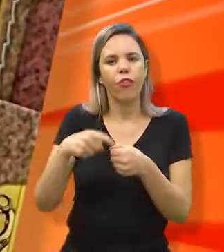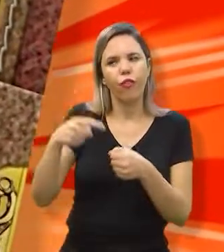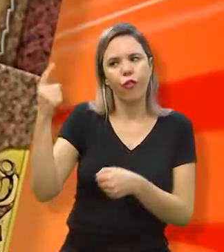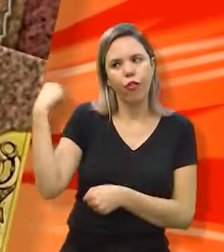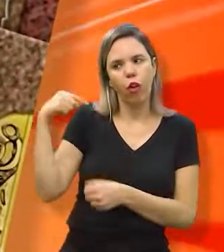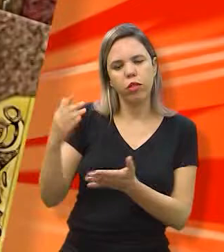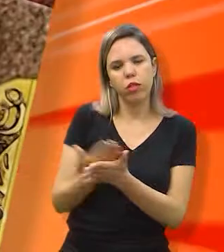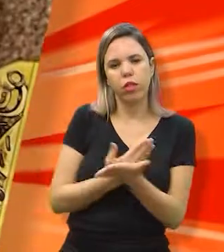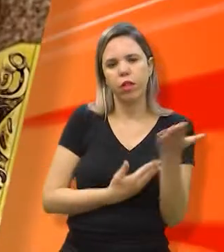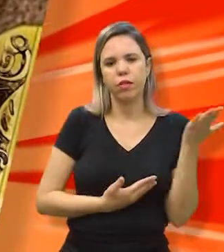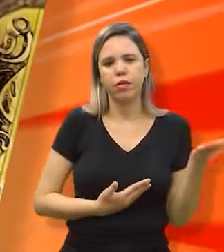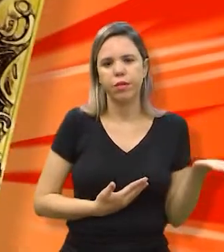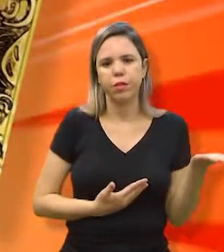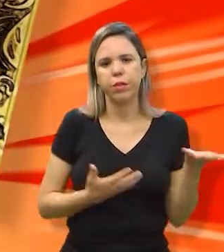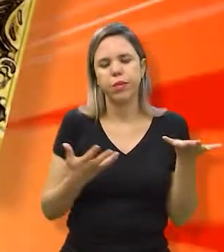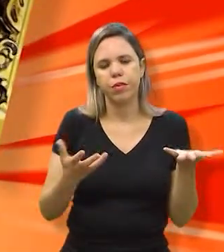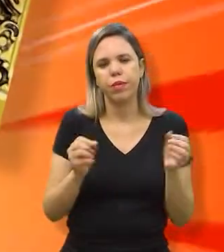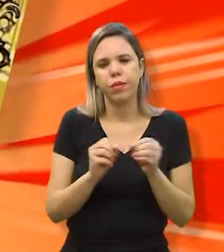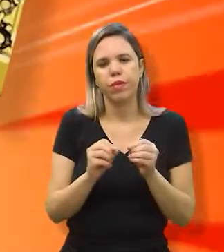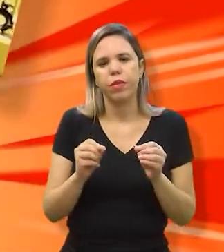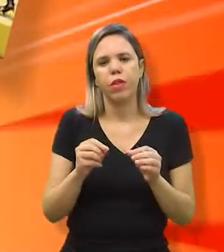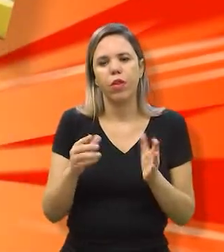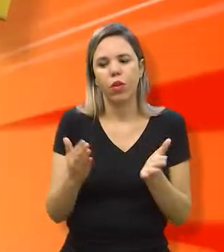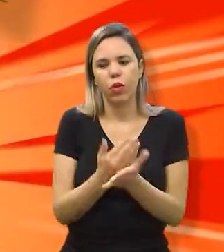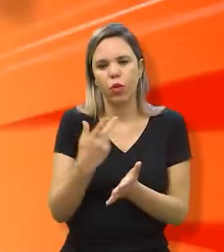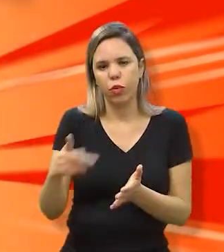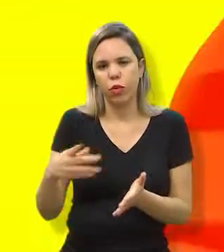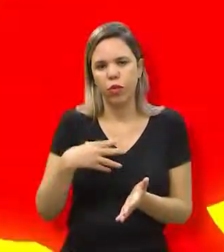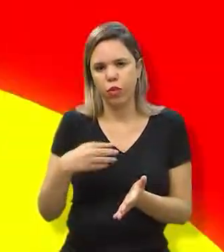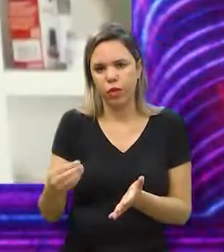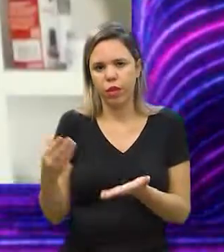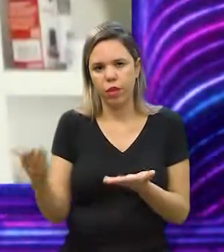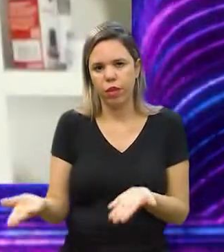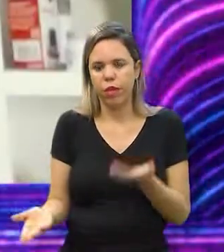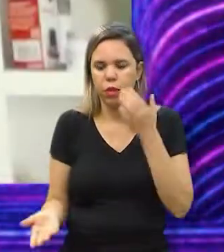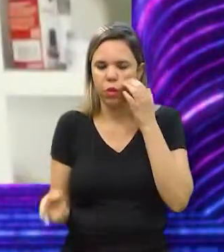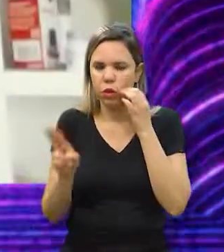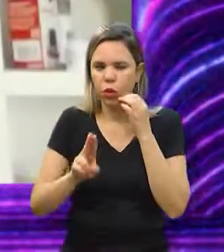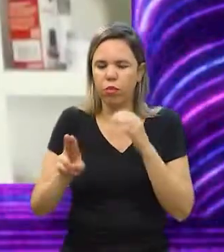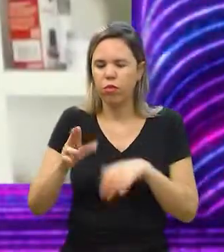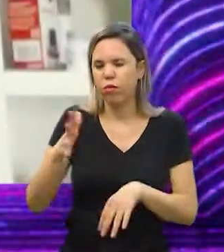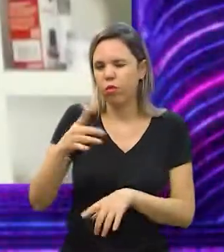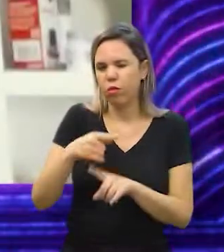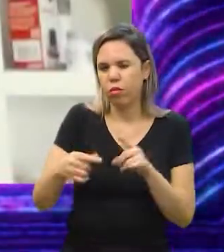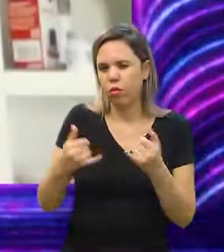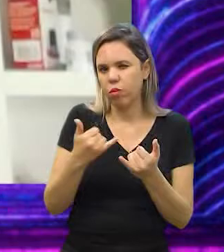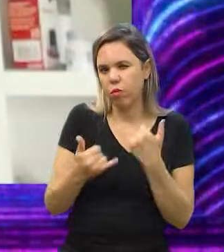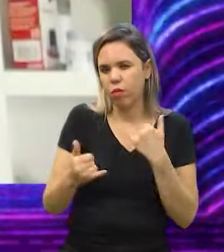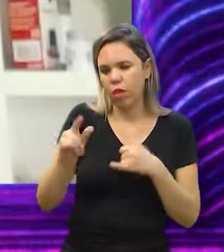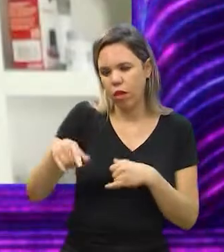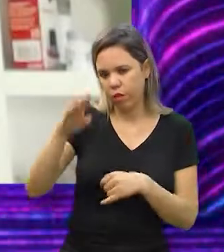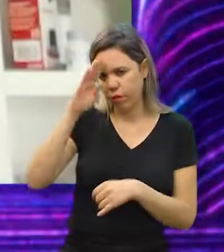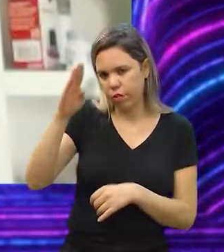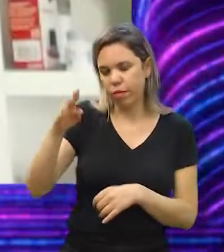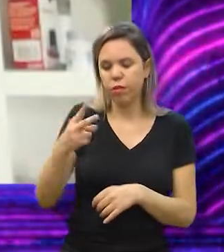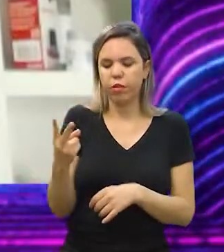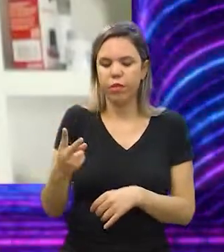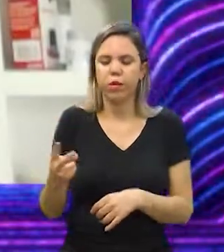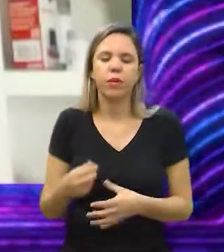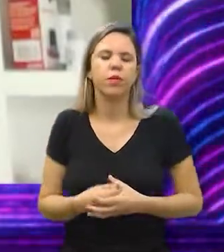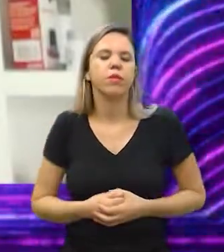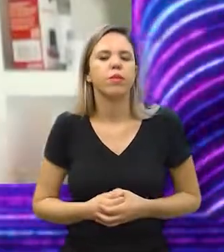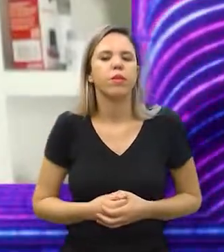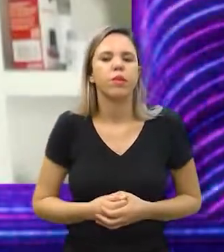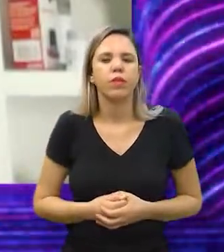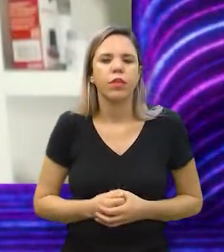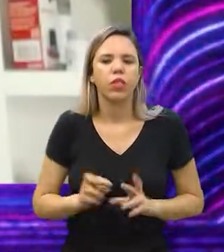do Harry Potter e queria fazer um livro para eles, né, para os meus filhos, usando mais ou menos eles como protagonistas, né?